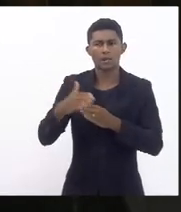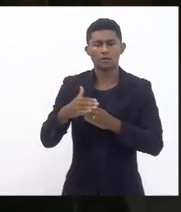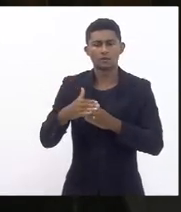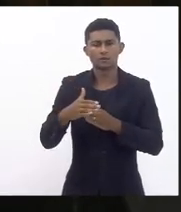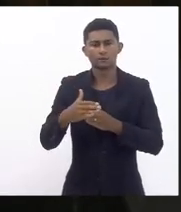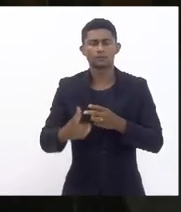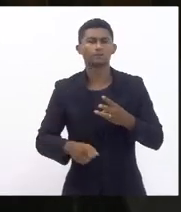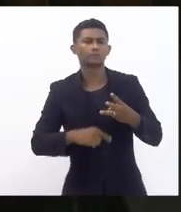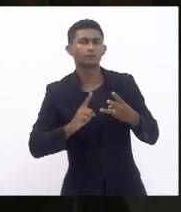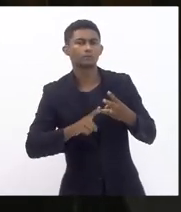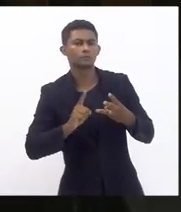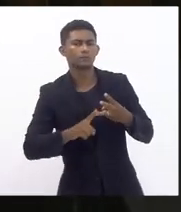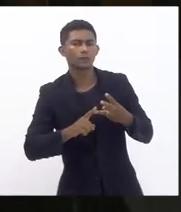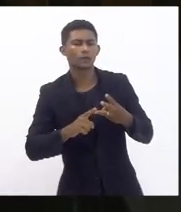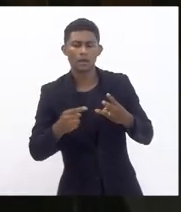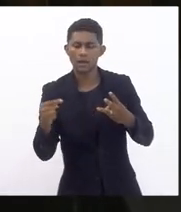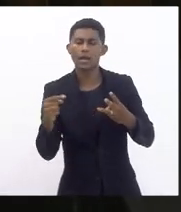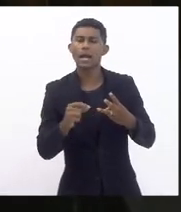império,